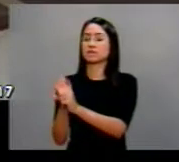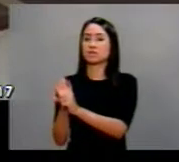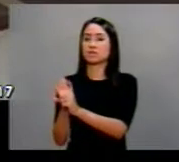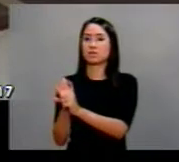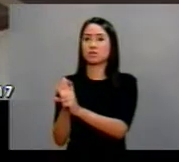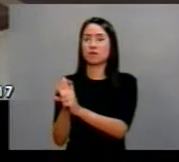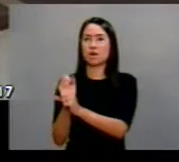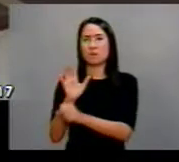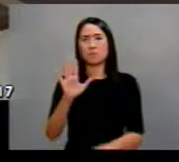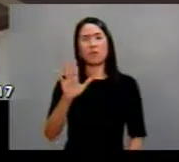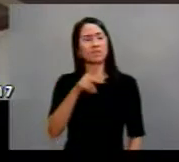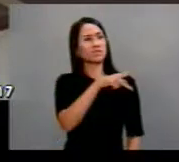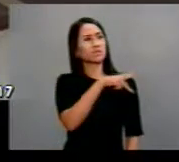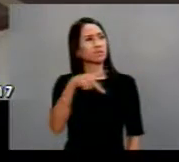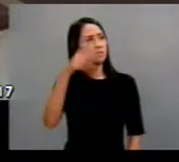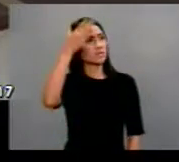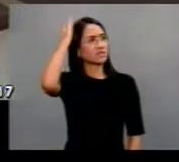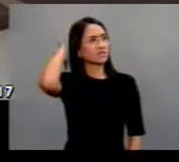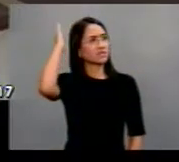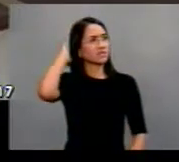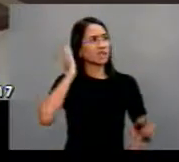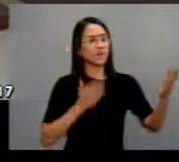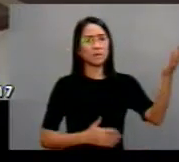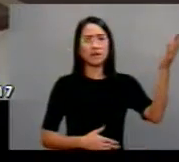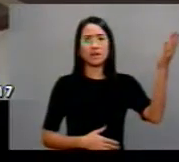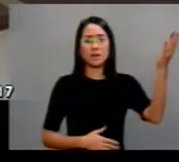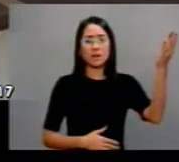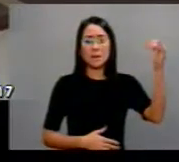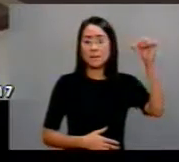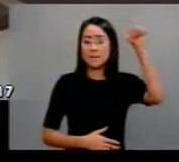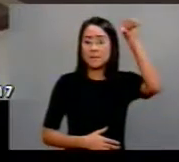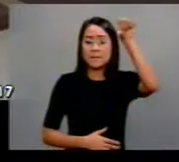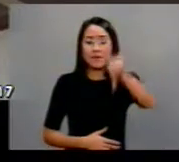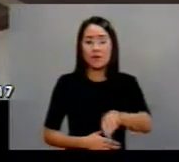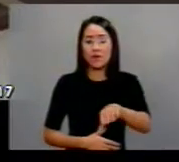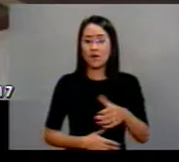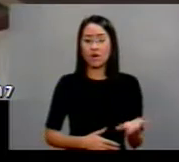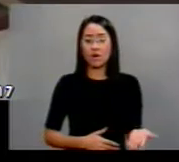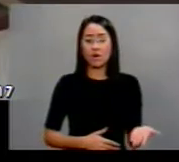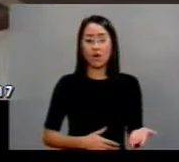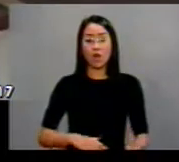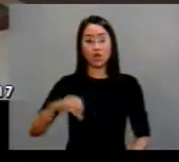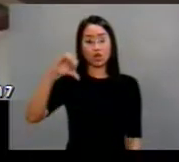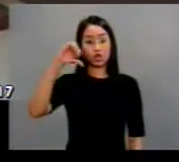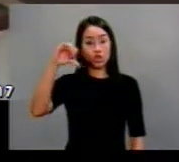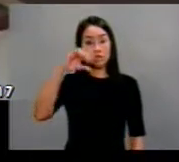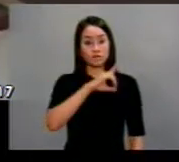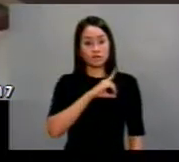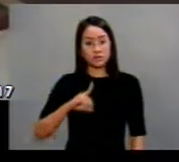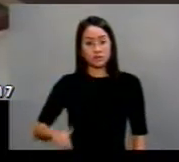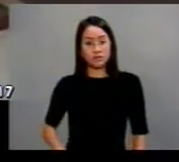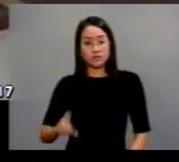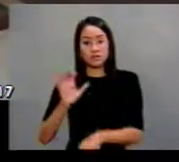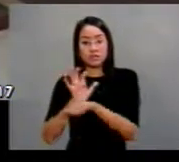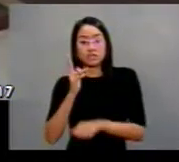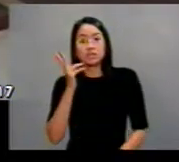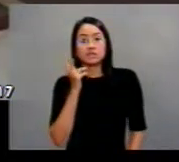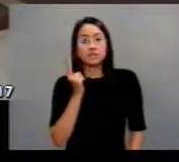está com Temer está contra o povo brasileiro. Os 9 deputados federais do Ceará, que se somam